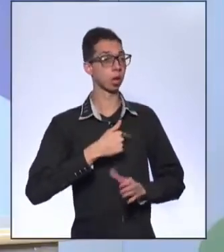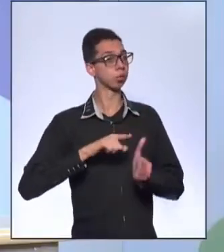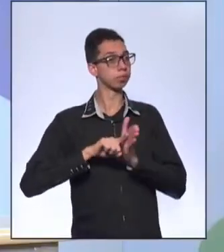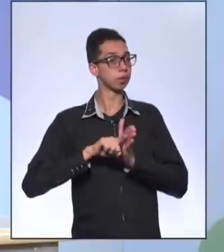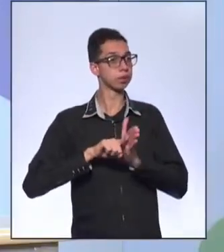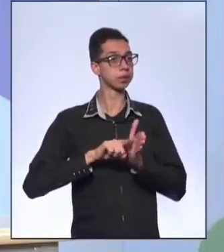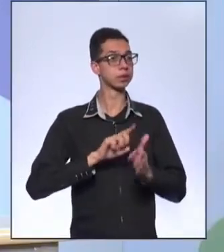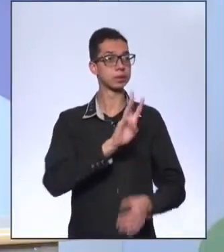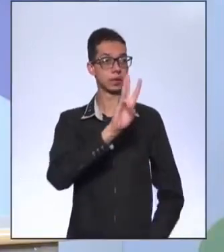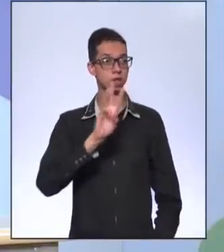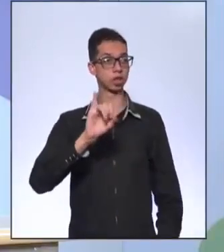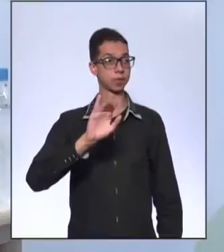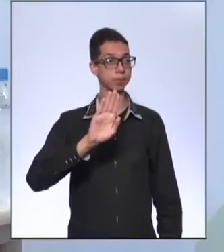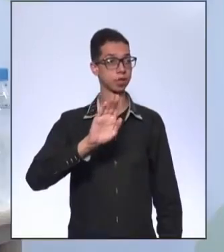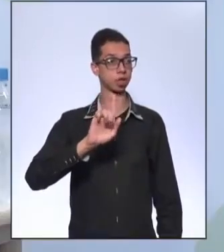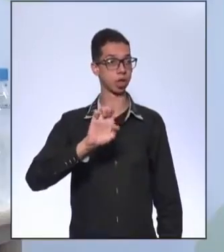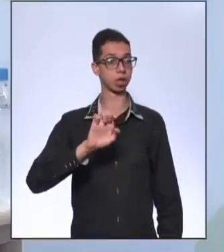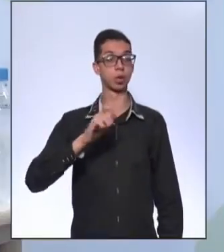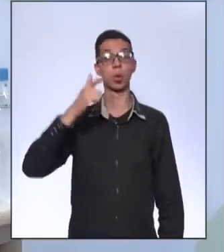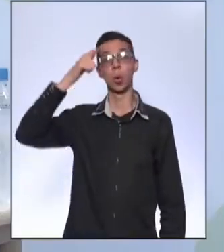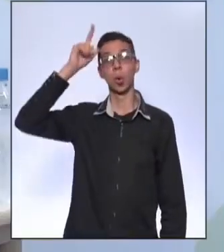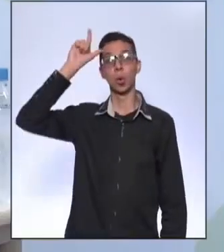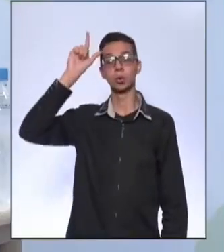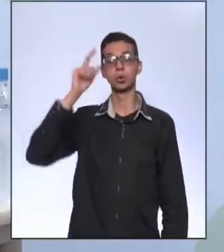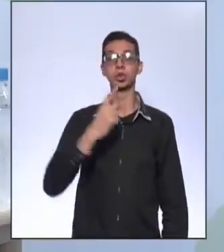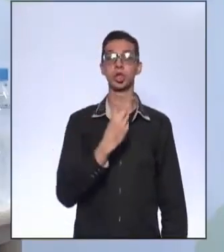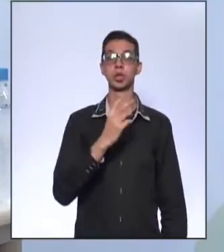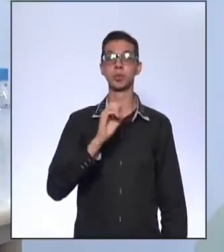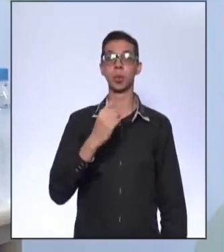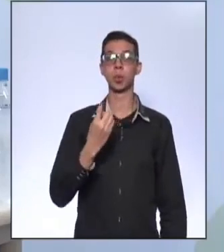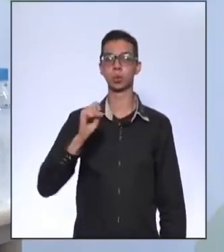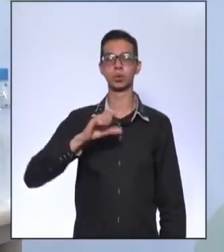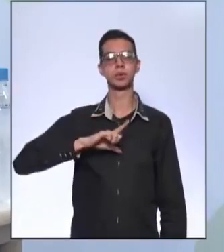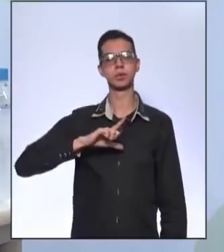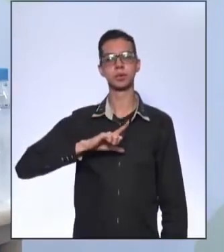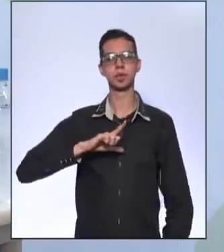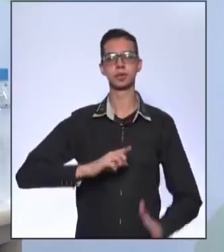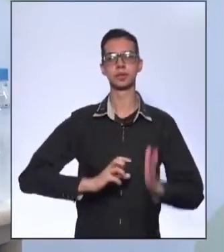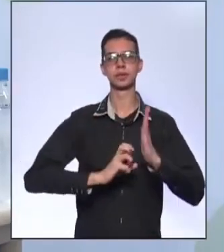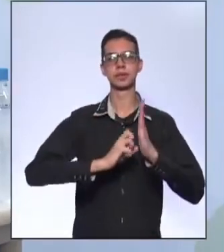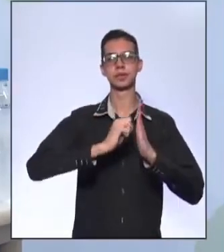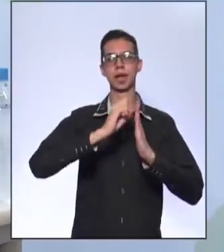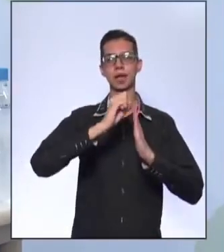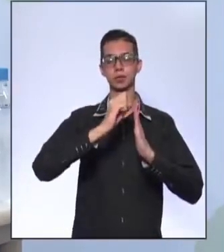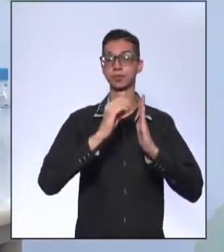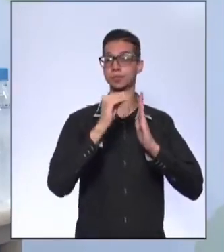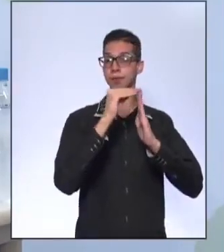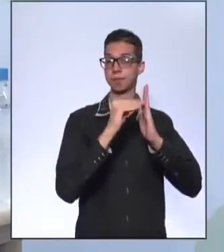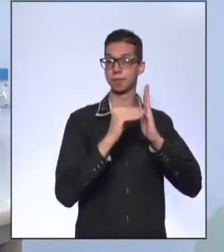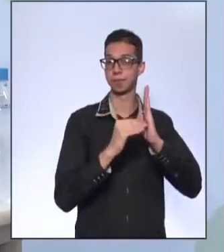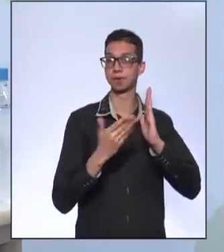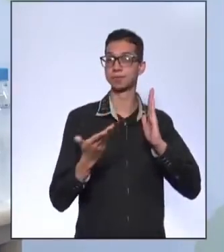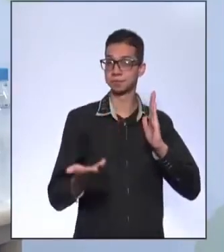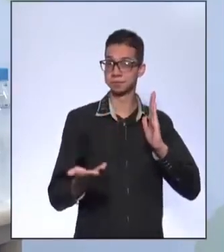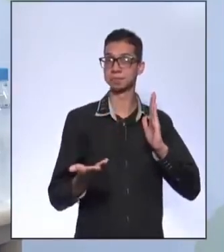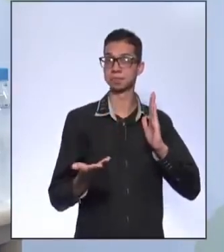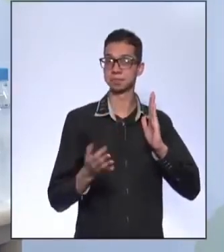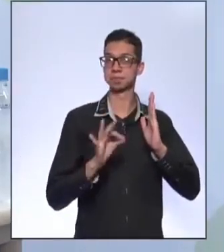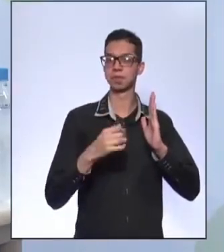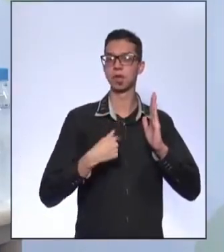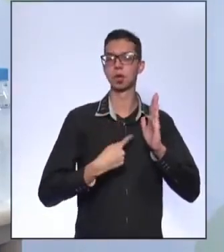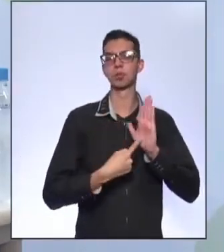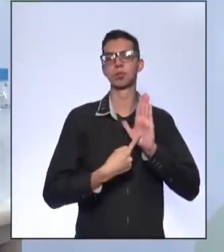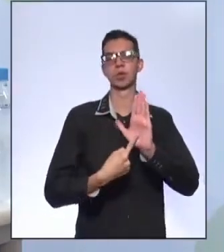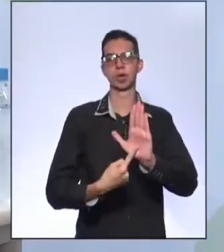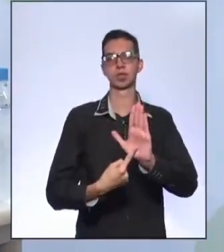e ontem Saiu o de 2018 Olha isso então aproveitando eu trouxe também os dados de